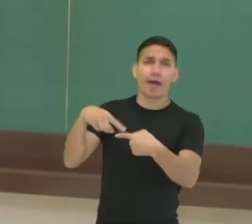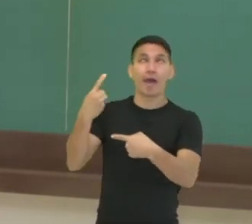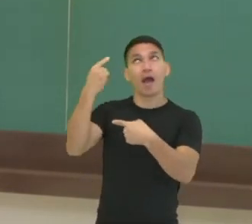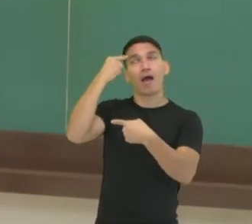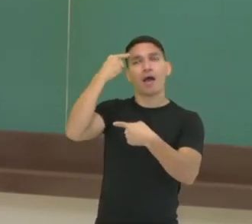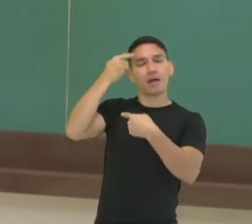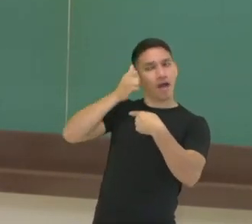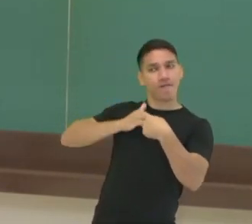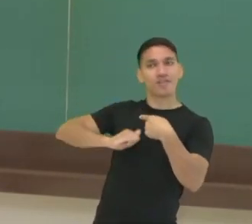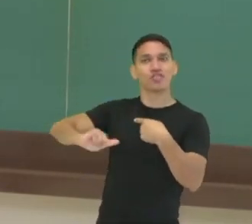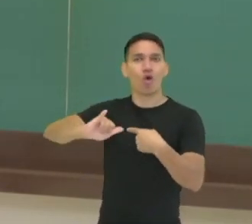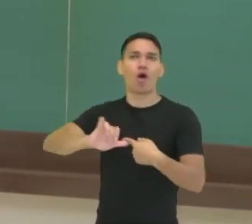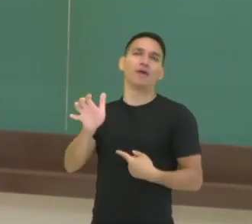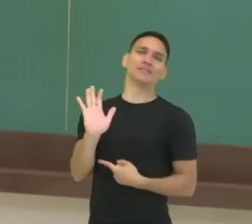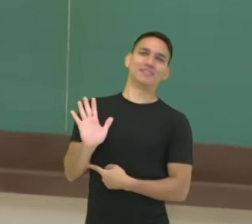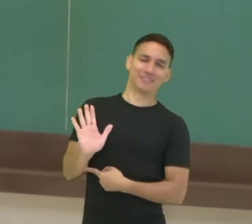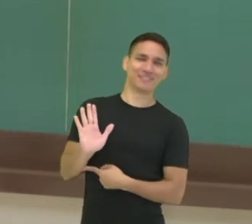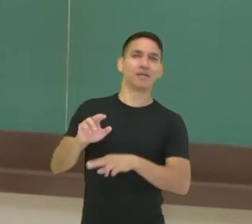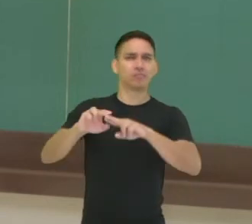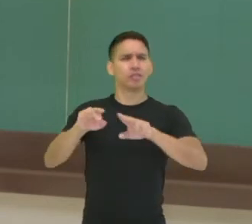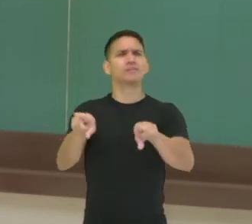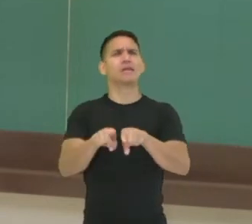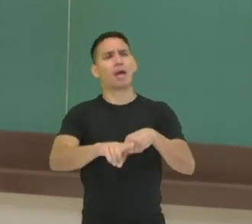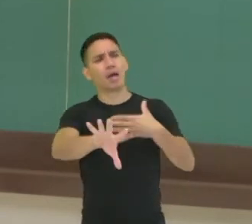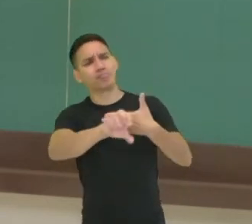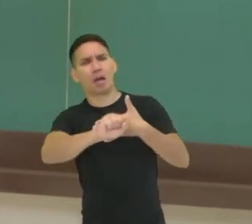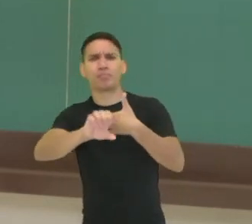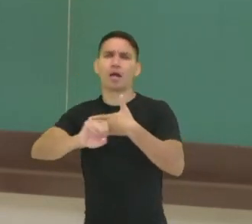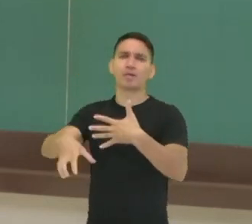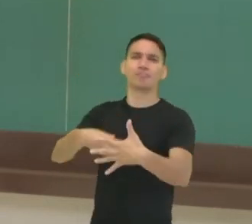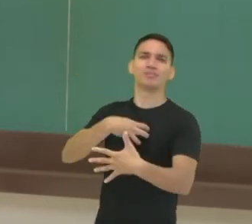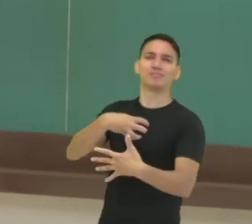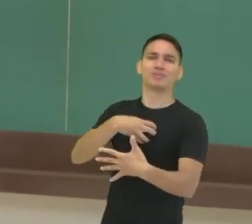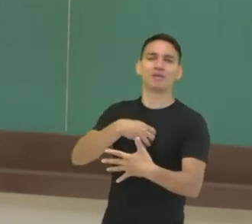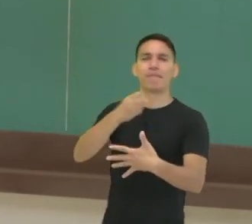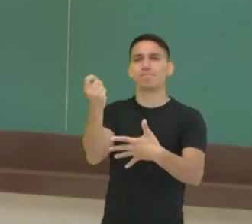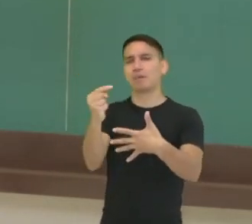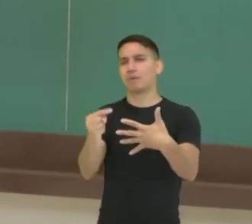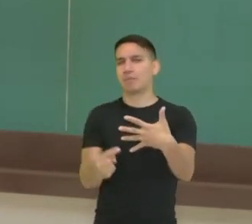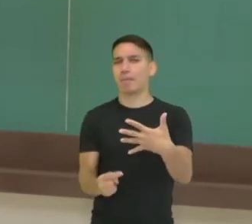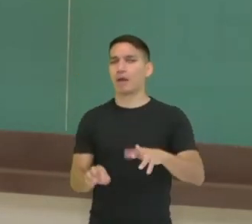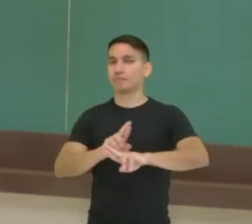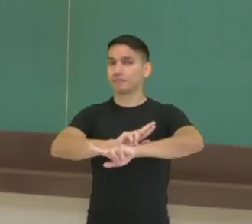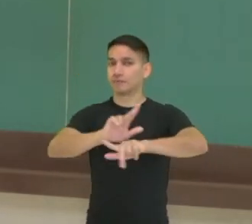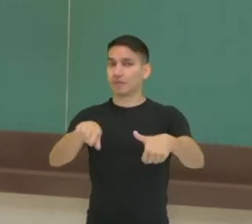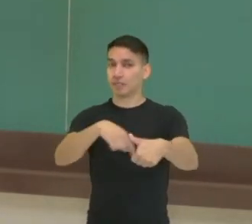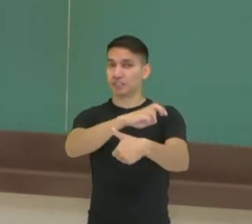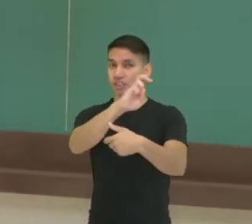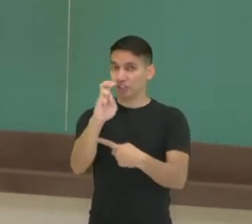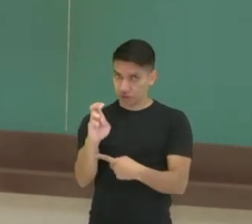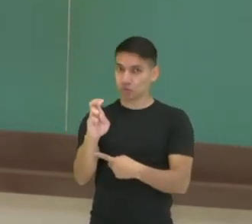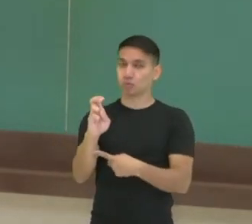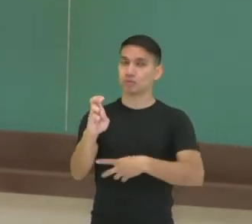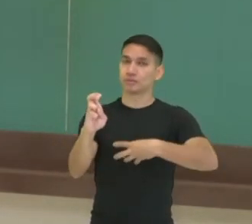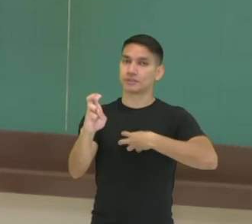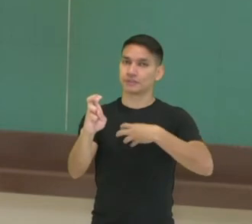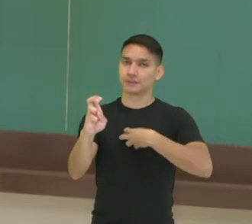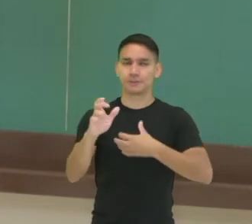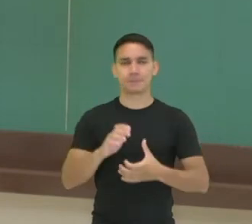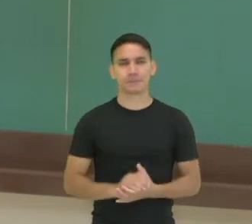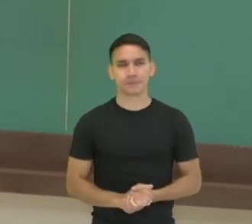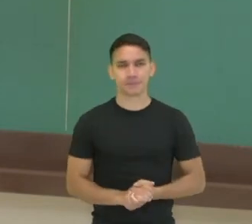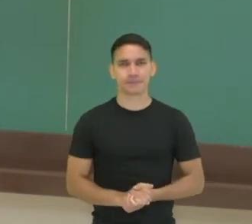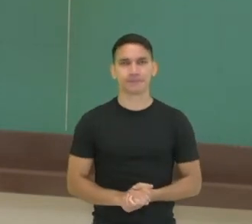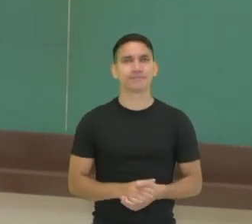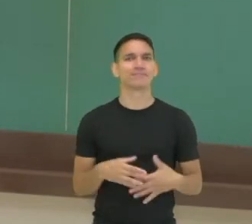além das percepções das várias sensações relacionadas com os 5 sentidos.